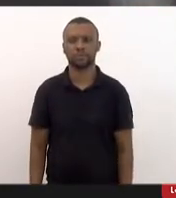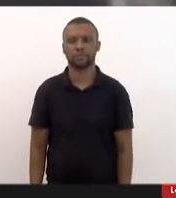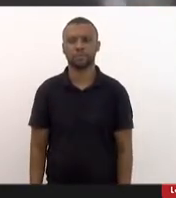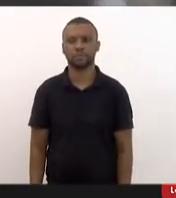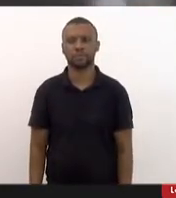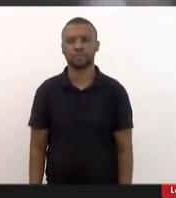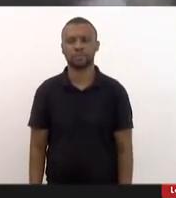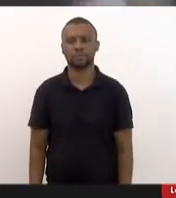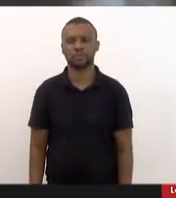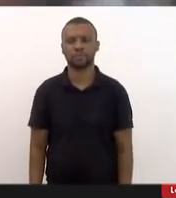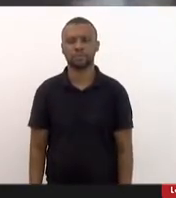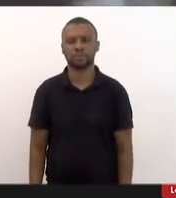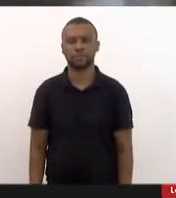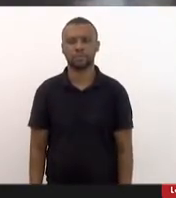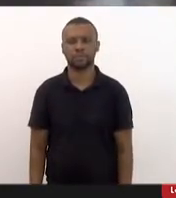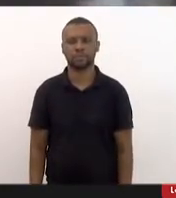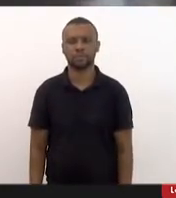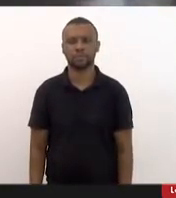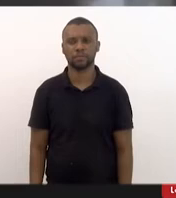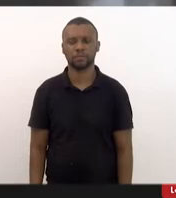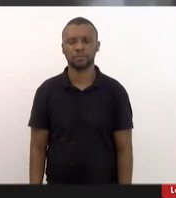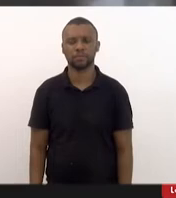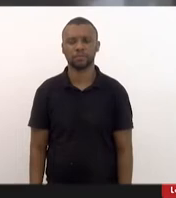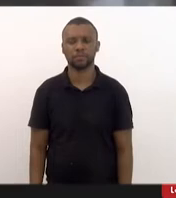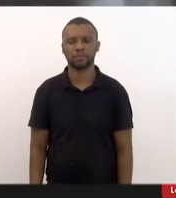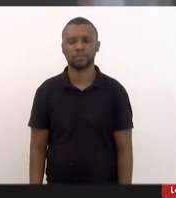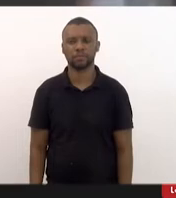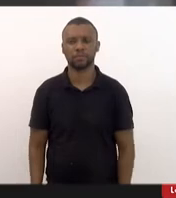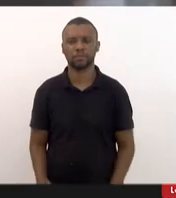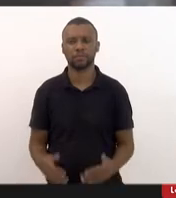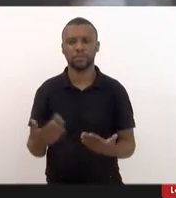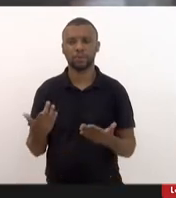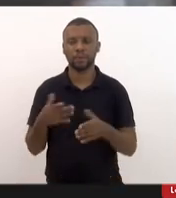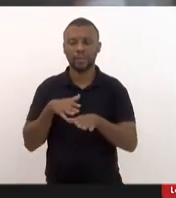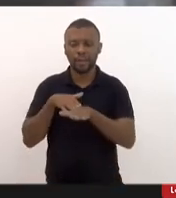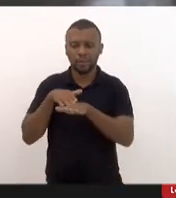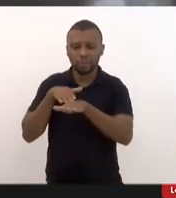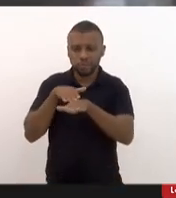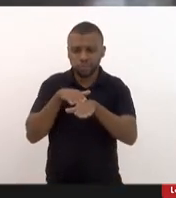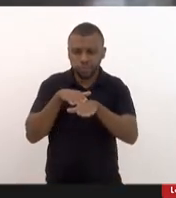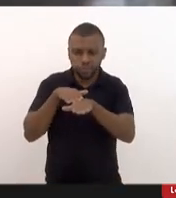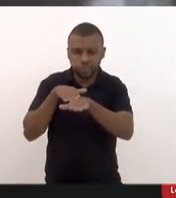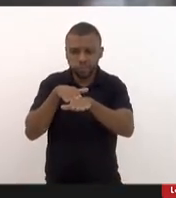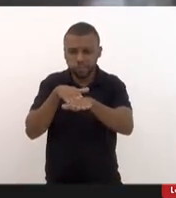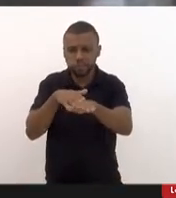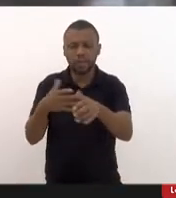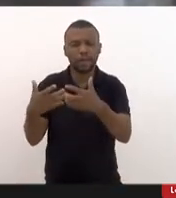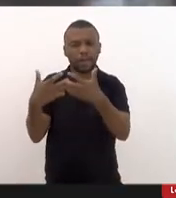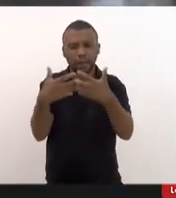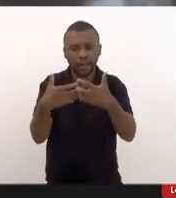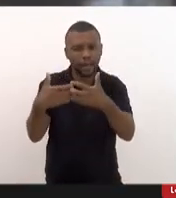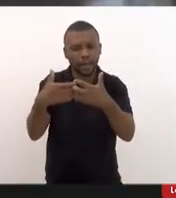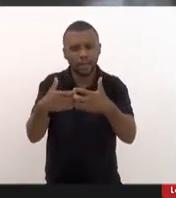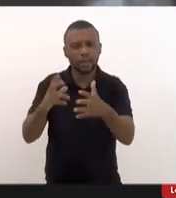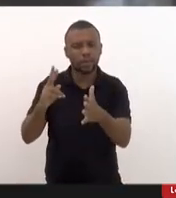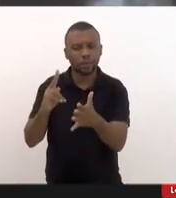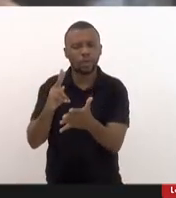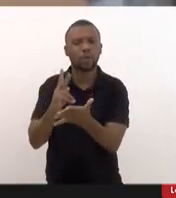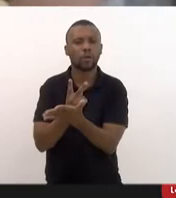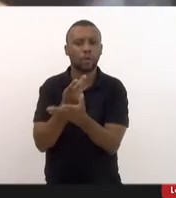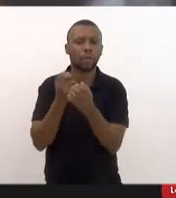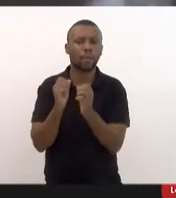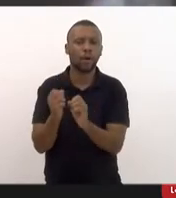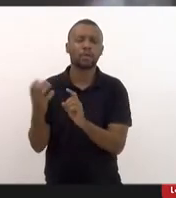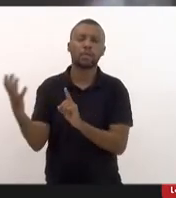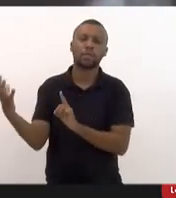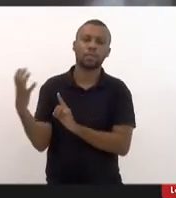passando né, por essa região. Então, esse passando que o Felipe até retomou, de repente, no sentido de